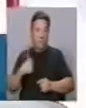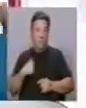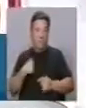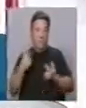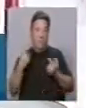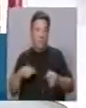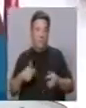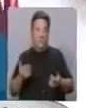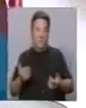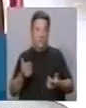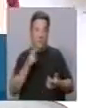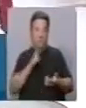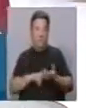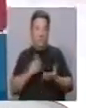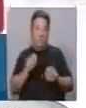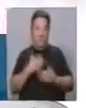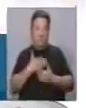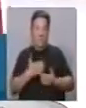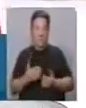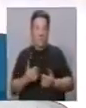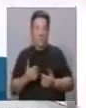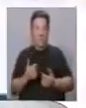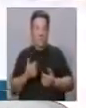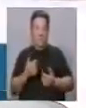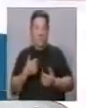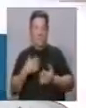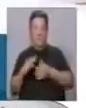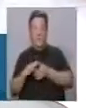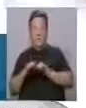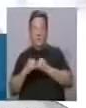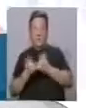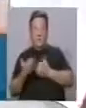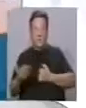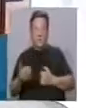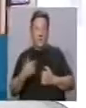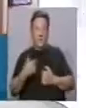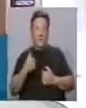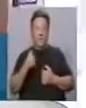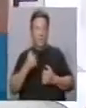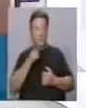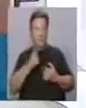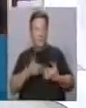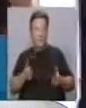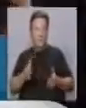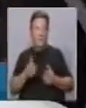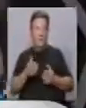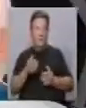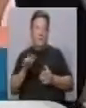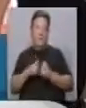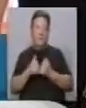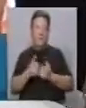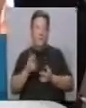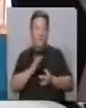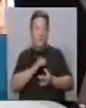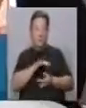tem, de facto, muita vontade de se ligar à sociedade, de abrir as portas da sociedade aos estudantes